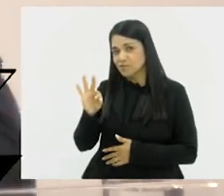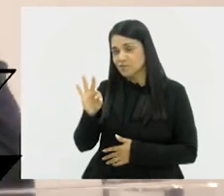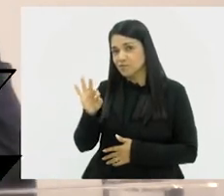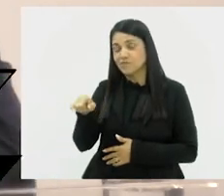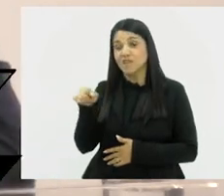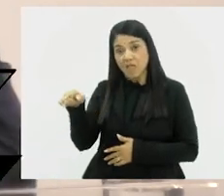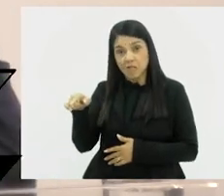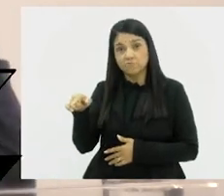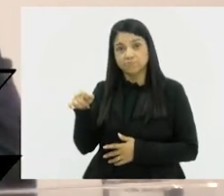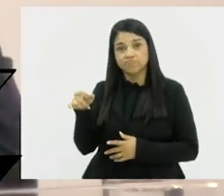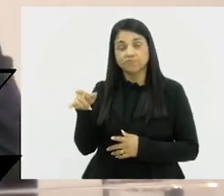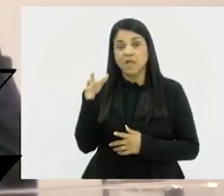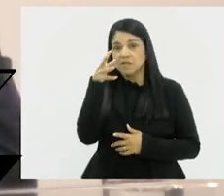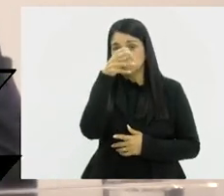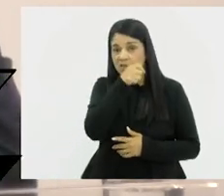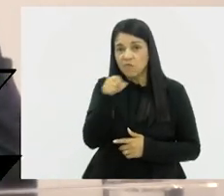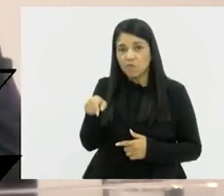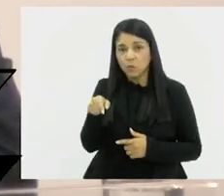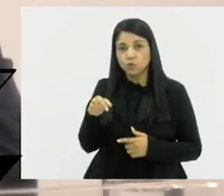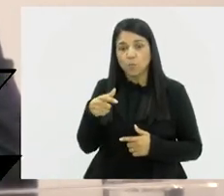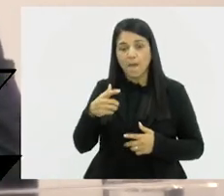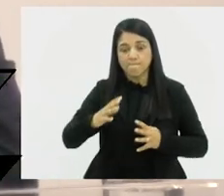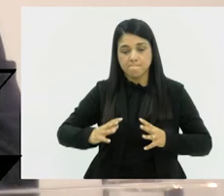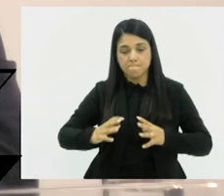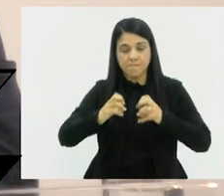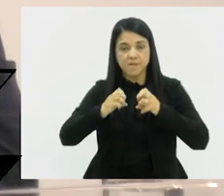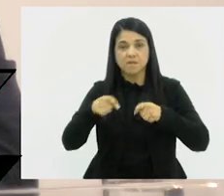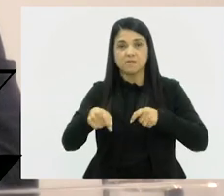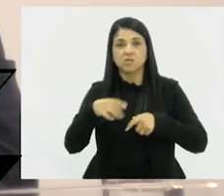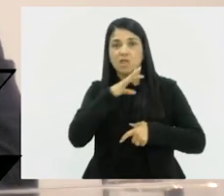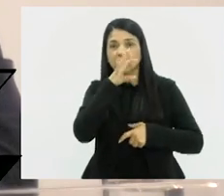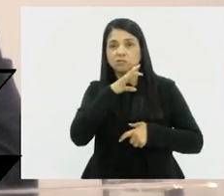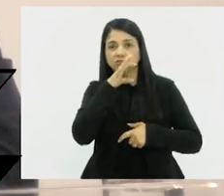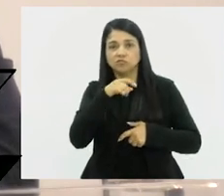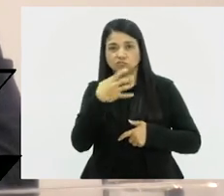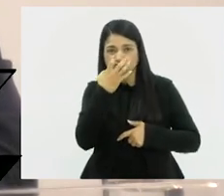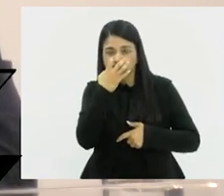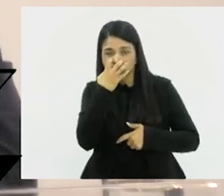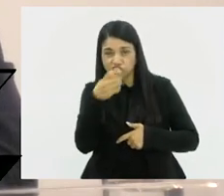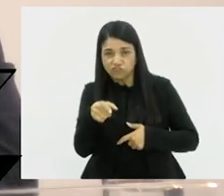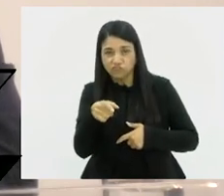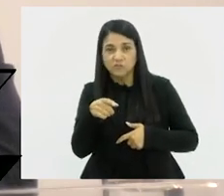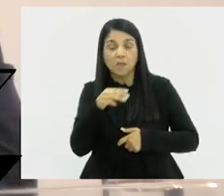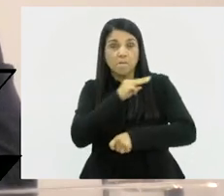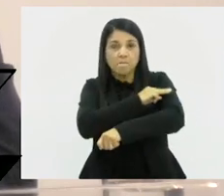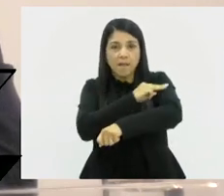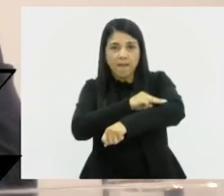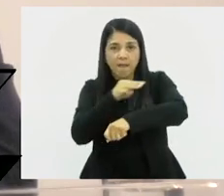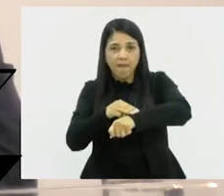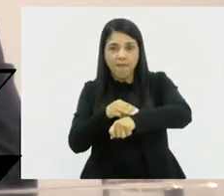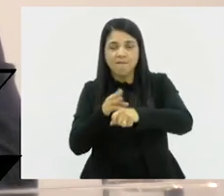resgatou o cachorro de uma rinha de cachorro que tinha no município de Macaé, uma rinha clandestina.